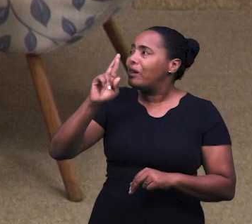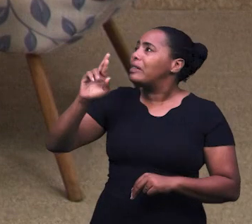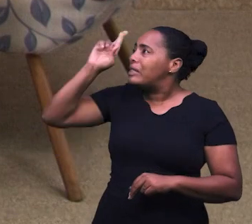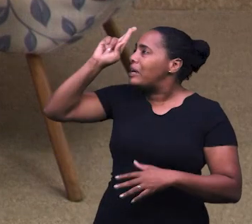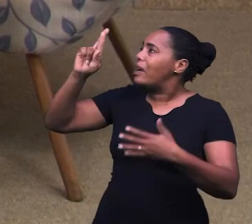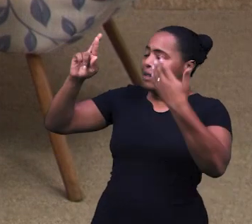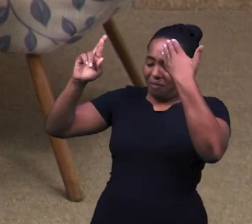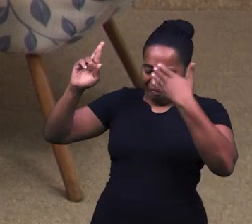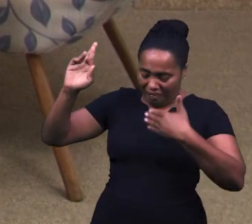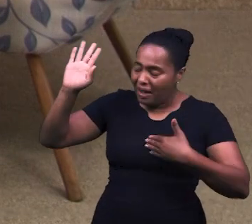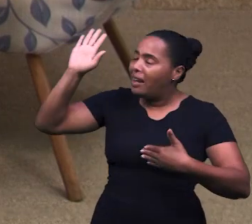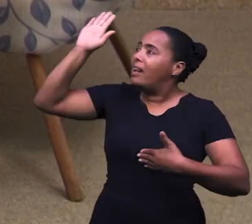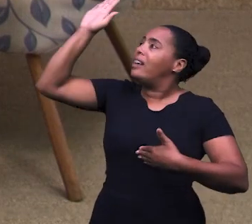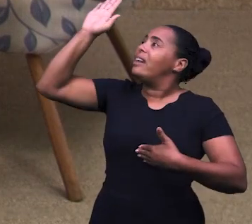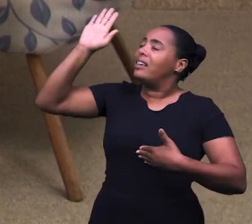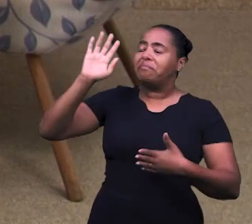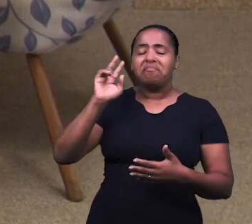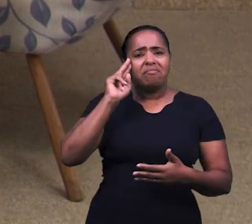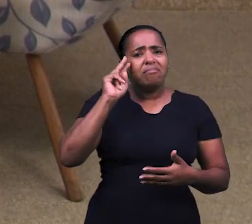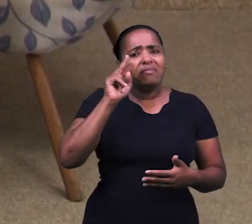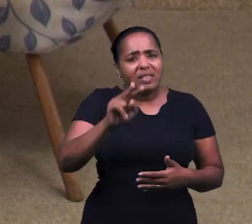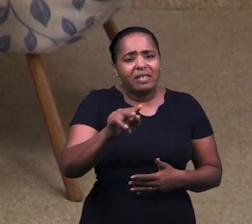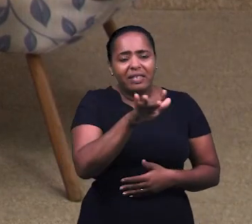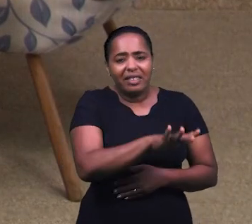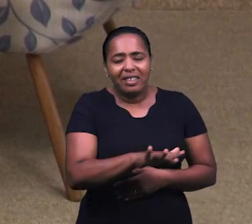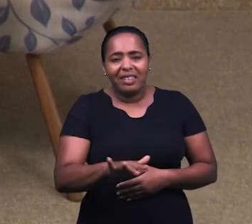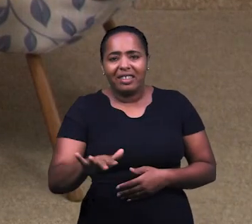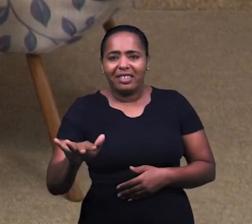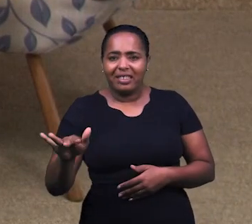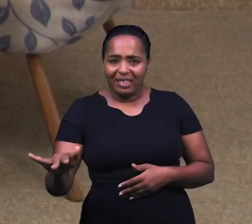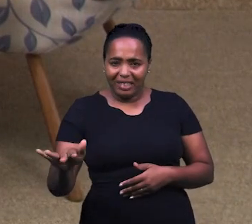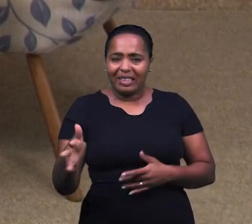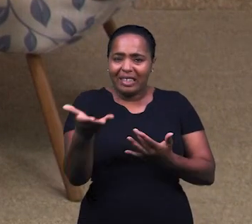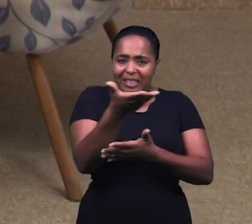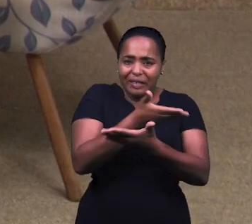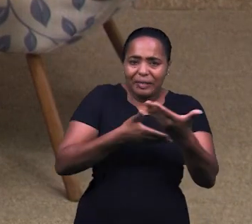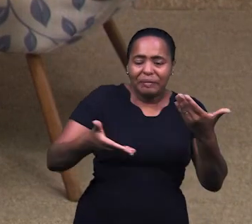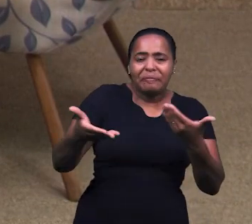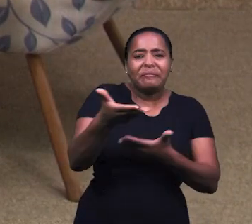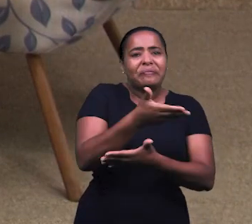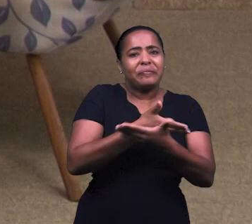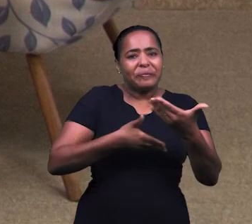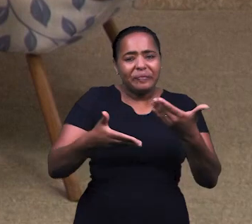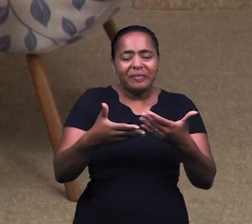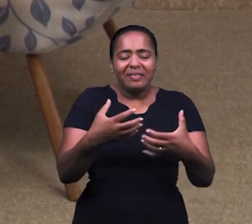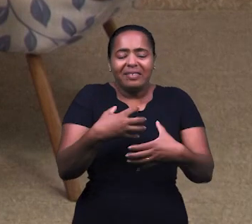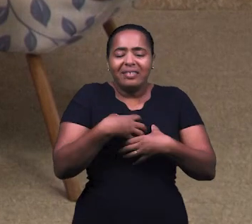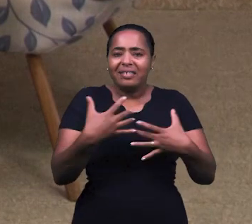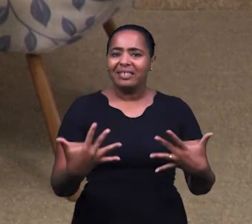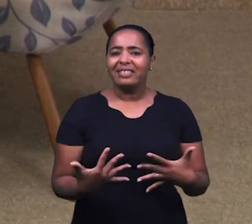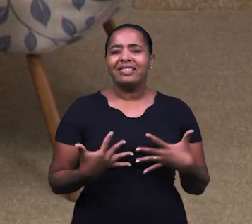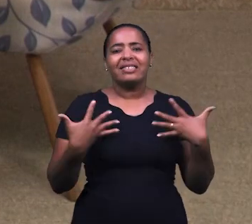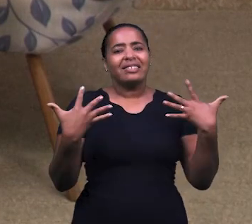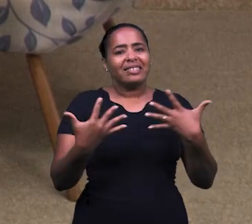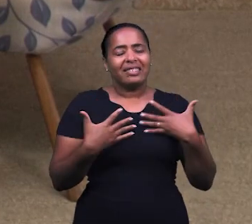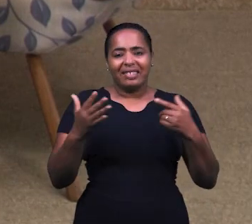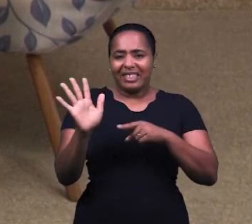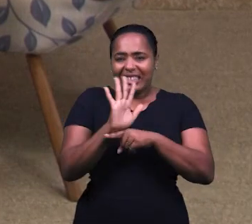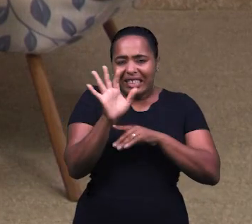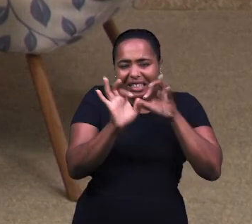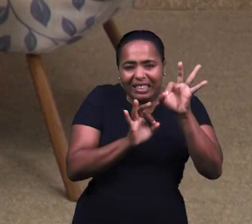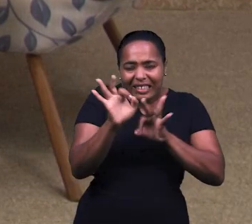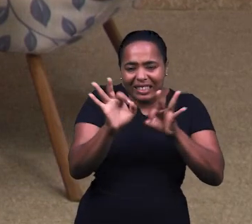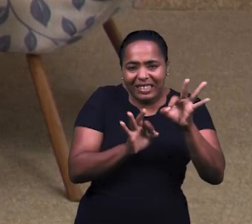Senhor, eis-me aqui. E nós temos visto isso das nossas crianças, as participações delas, a alegria em fazer